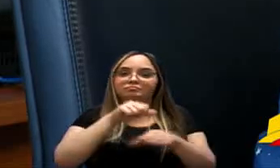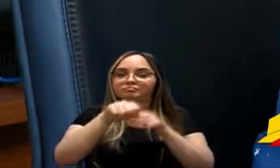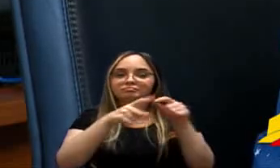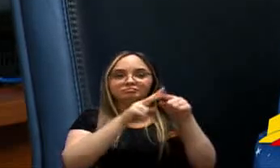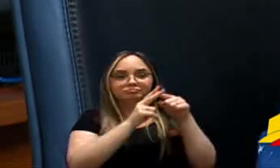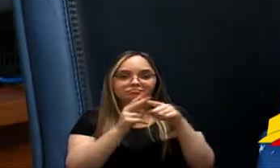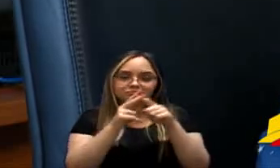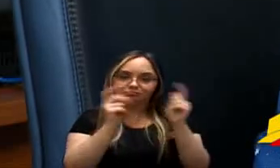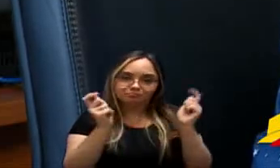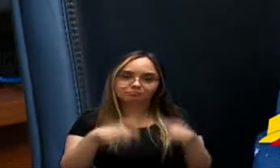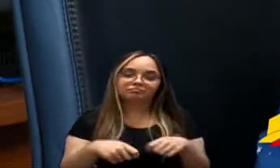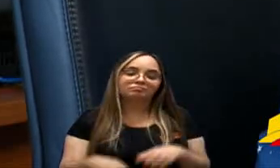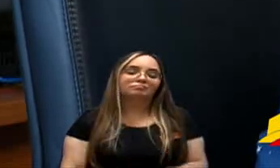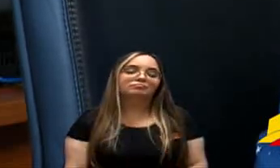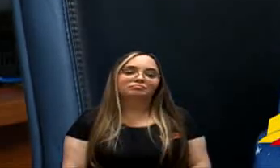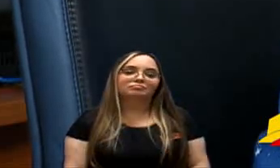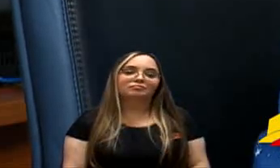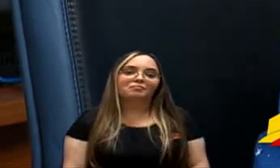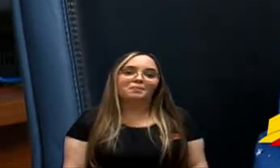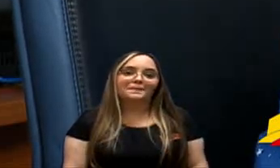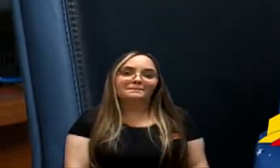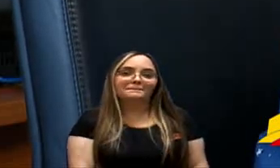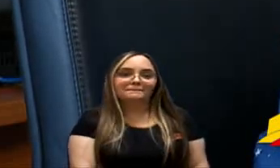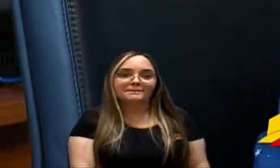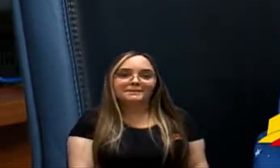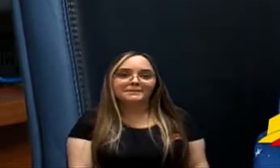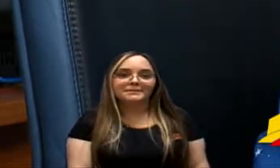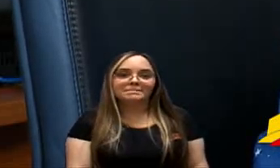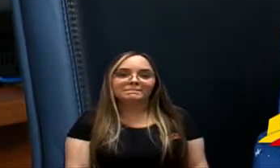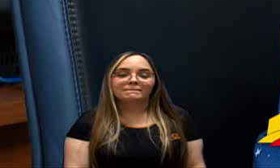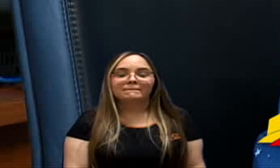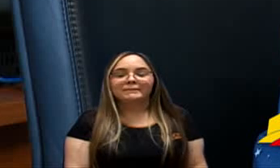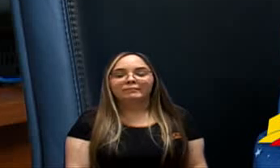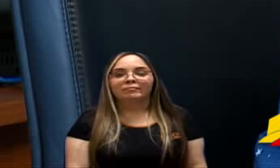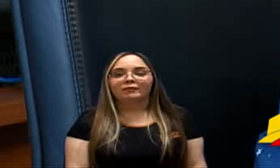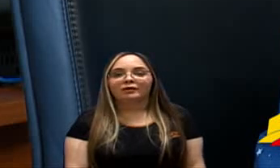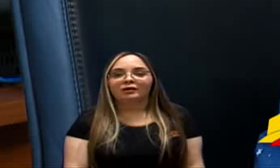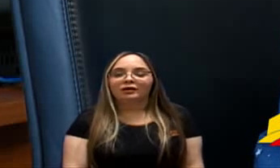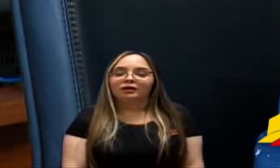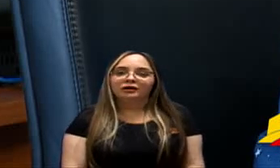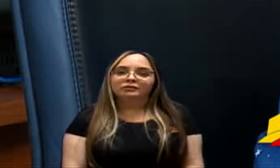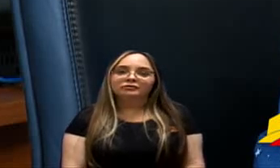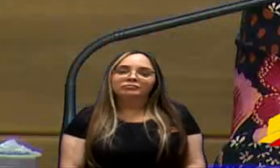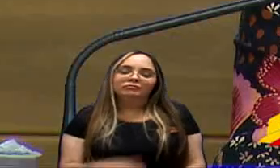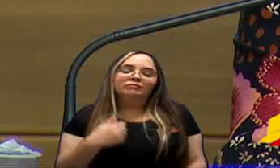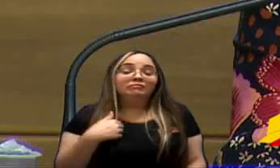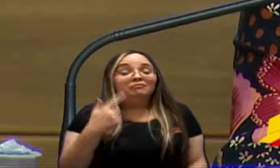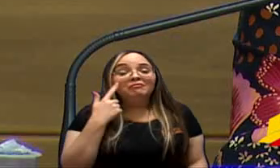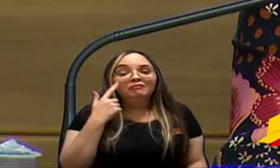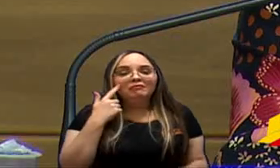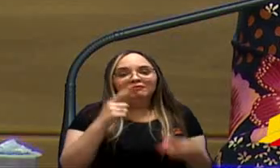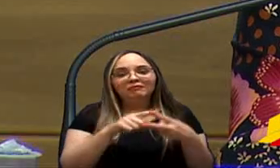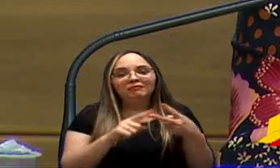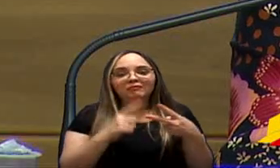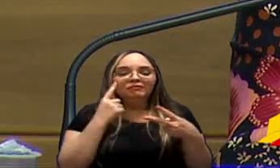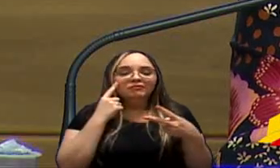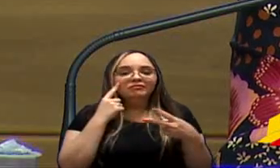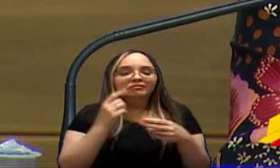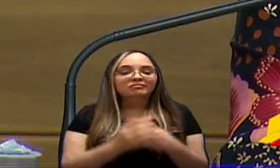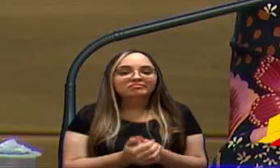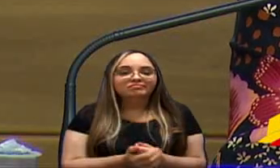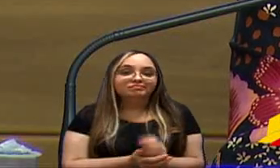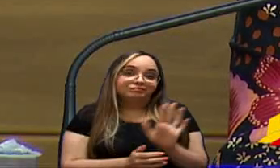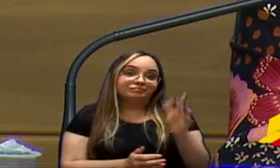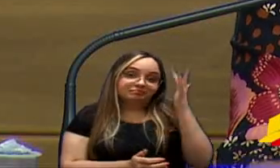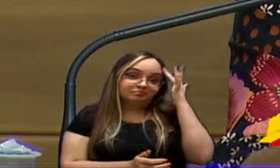arruma outro, porque... É mais útil, acho que o caminhão é bem mais útil nesse particular. Vou verificar os dois. Mas eu acredito